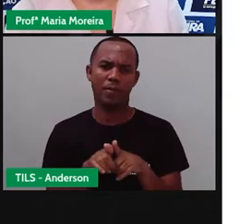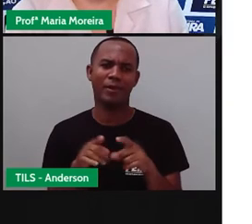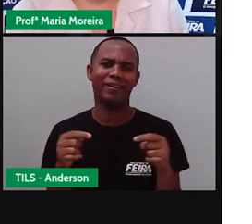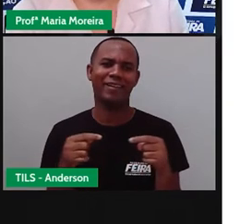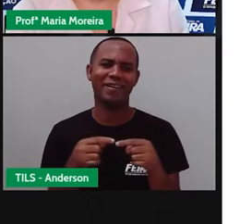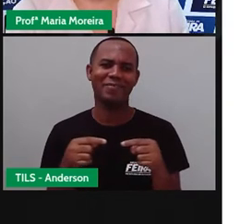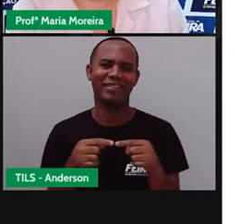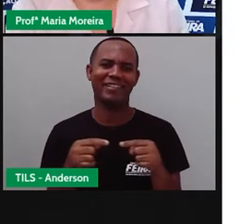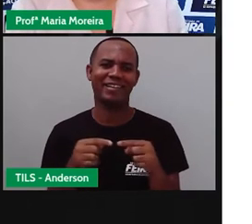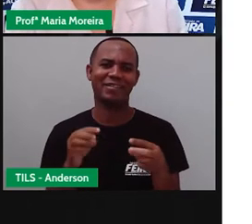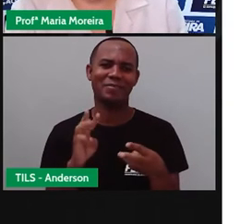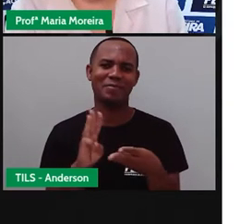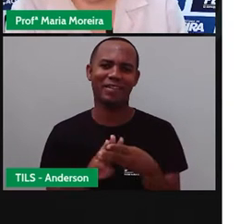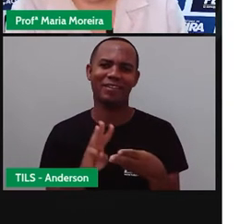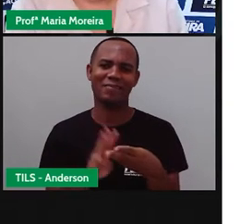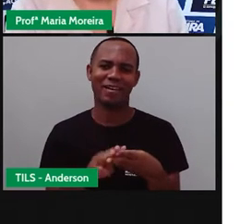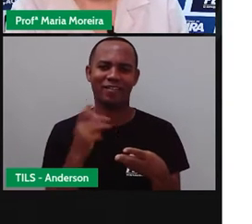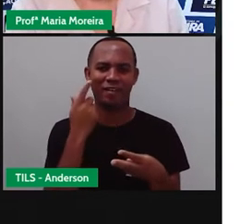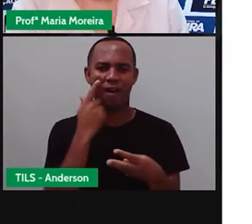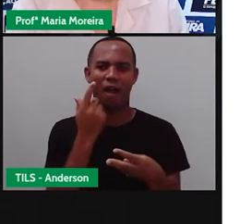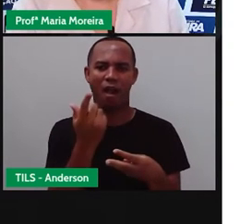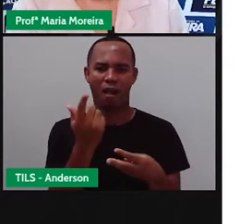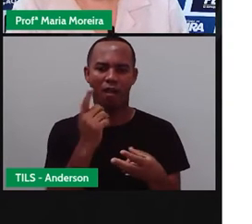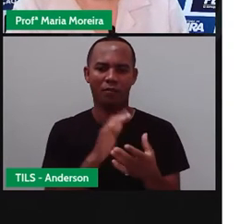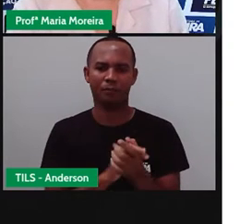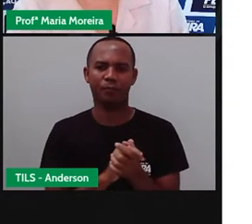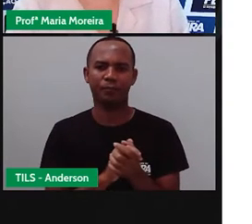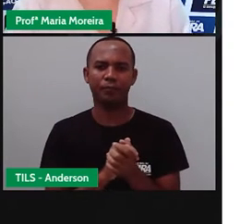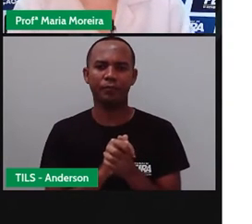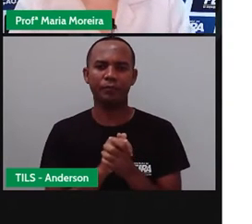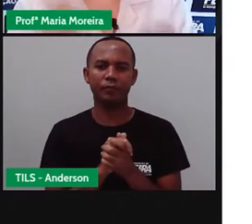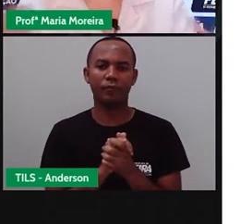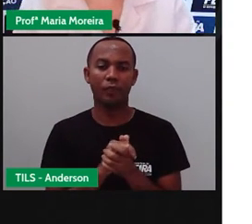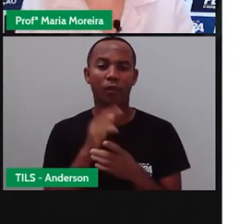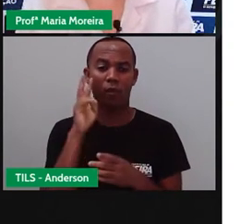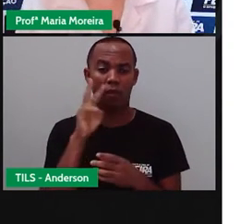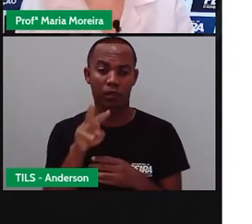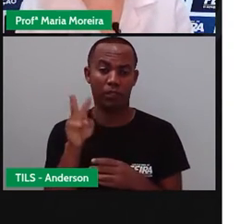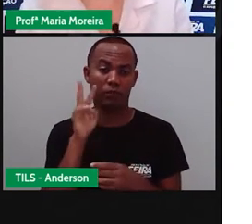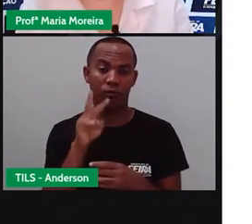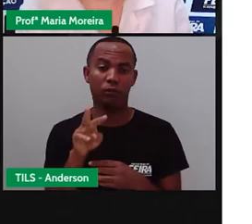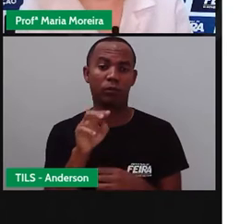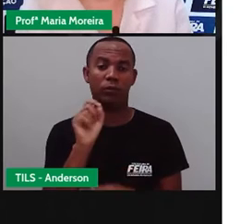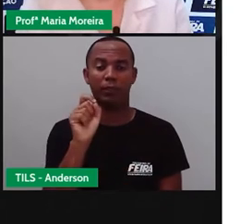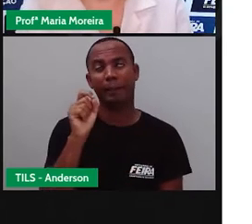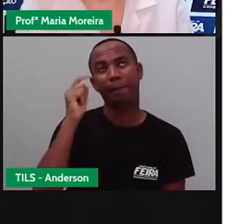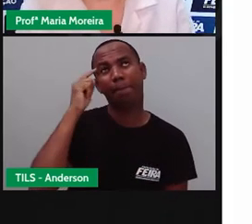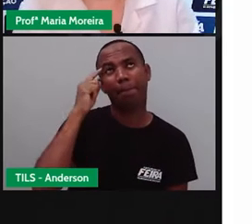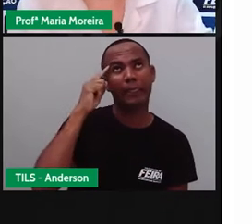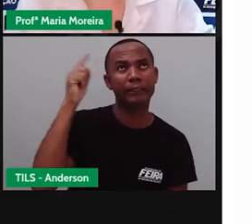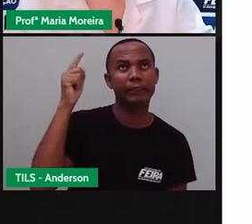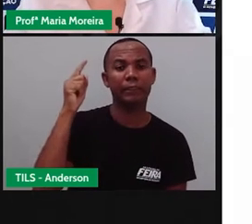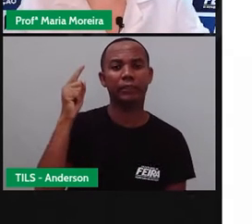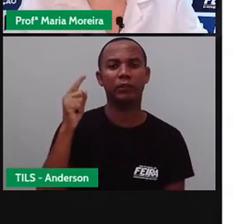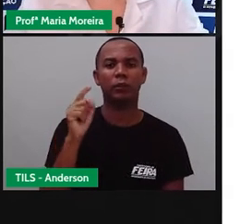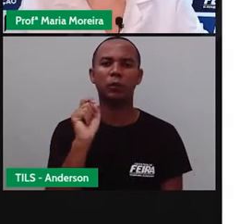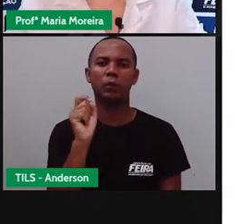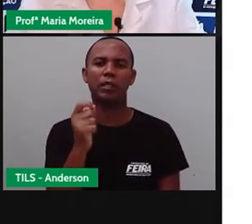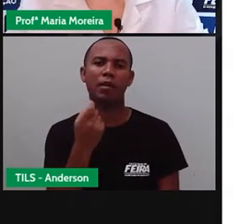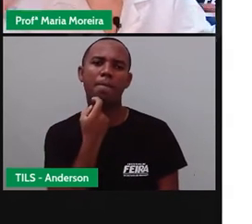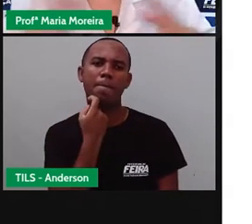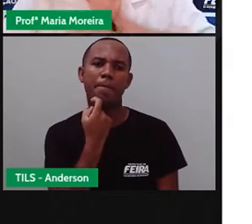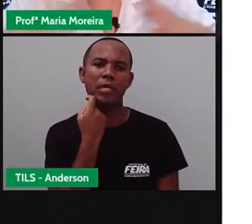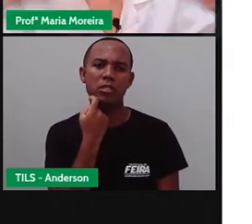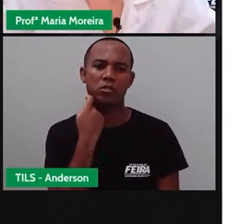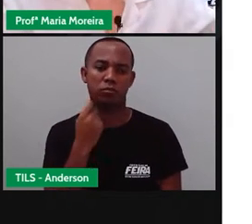matemática certo olha só essa imagem né eles olhando aí né e pensando o que o tamanho do